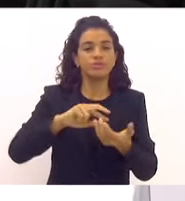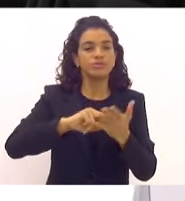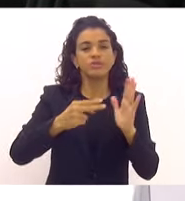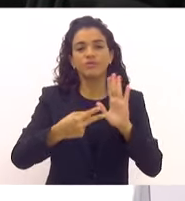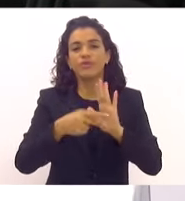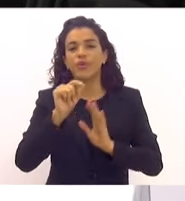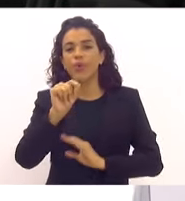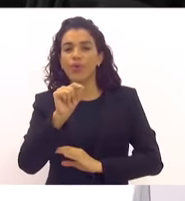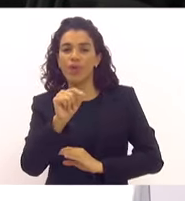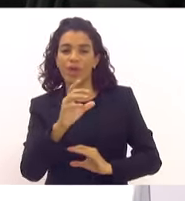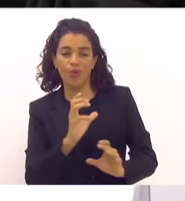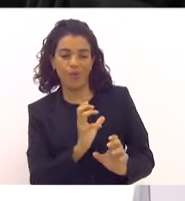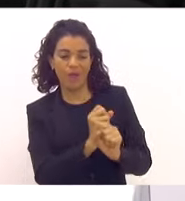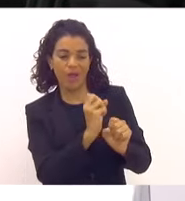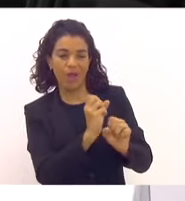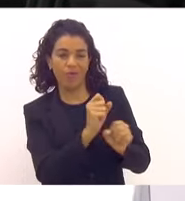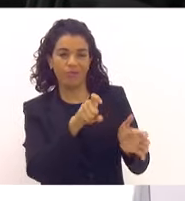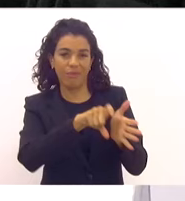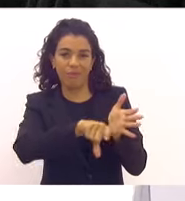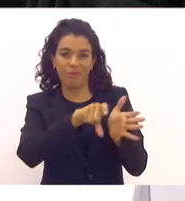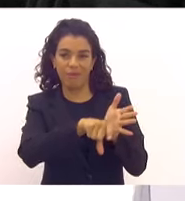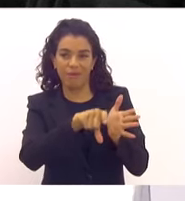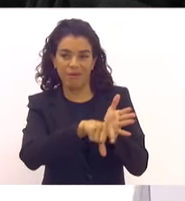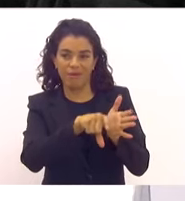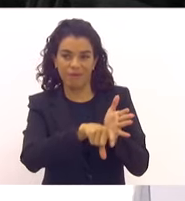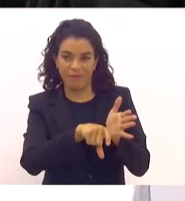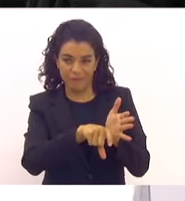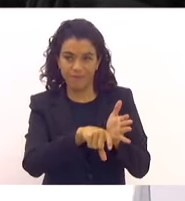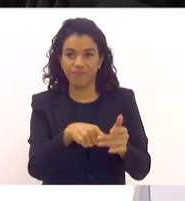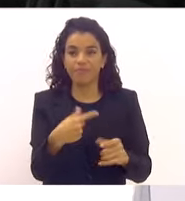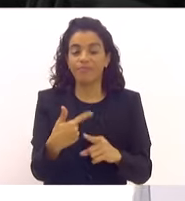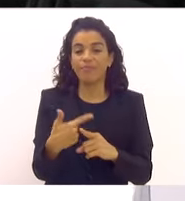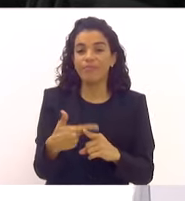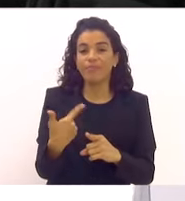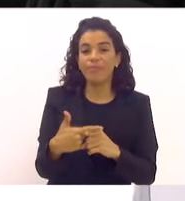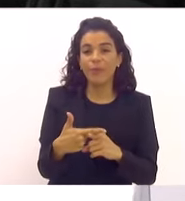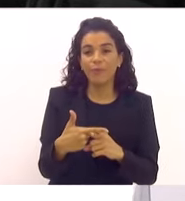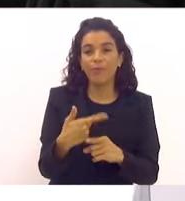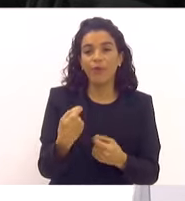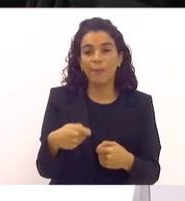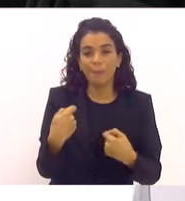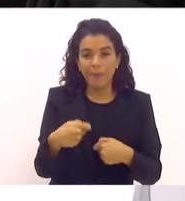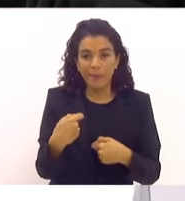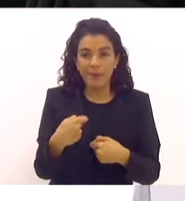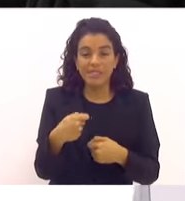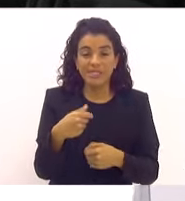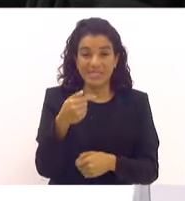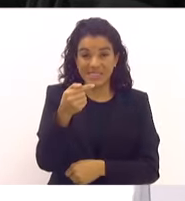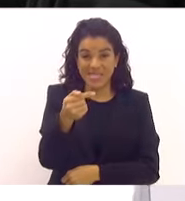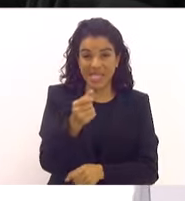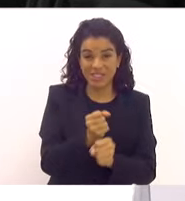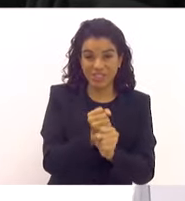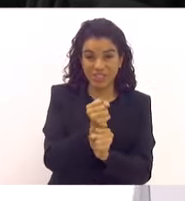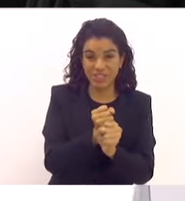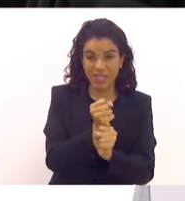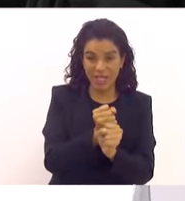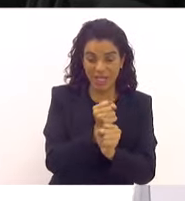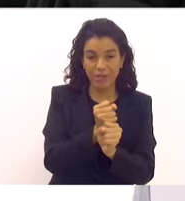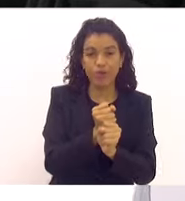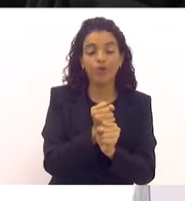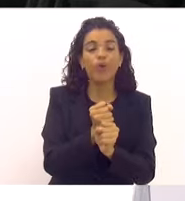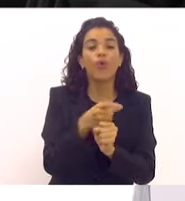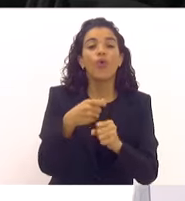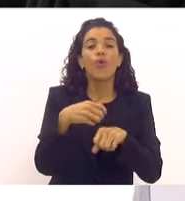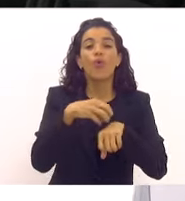afetar o cálculo da tarifa, né? Porque você vai entrar com amortização. No fim dos 7 anos, aquele veículo